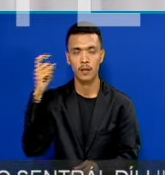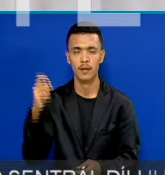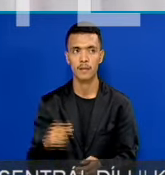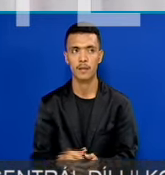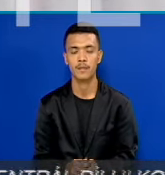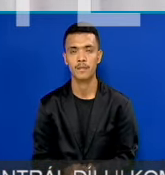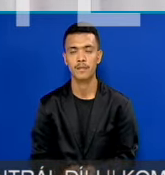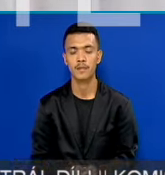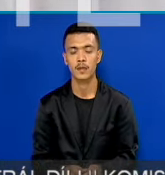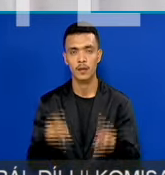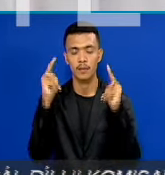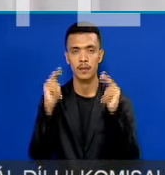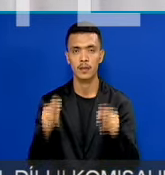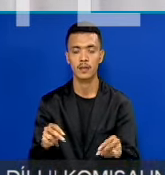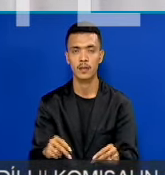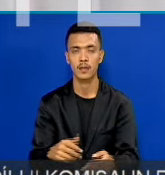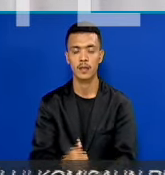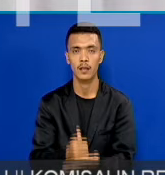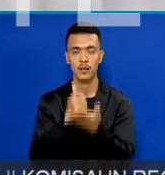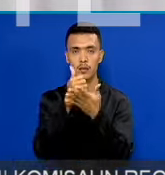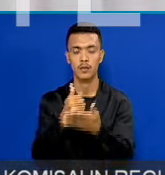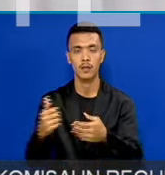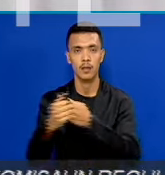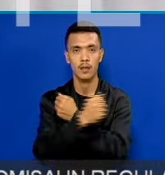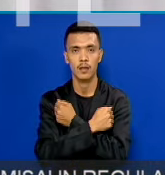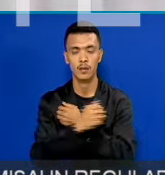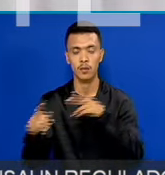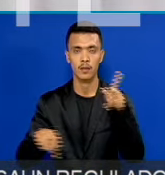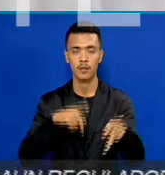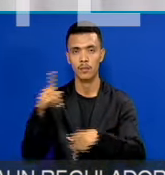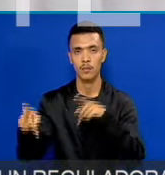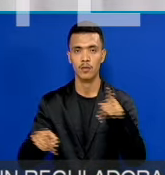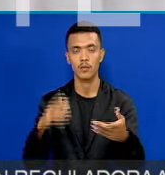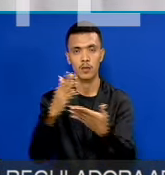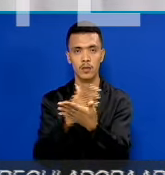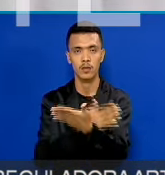instituição, precisa do apoio de estrutura.